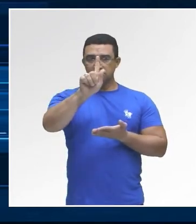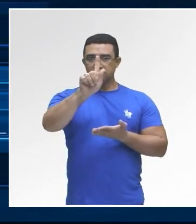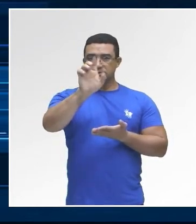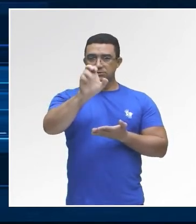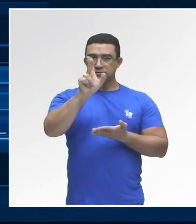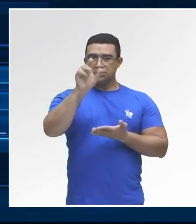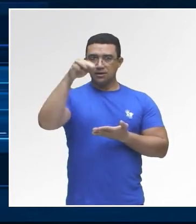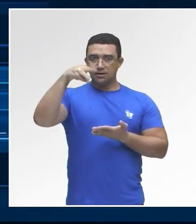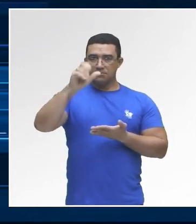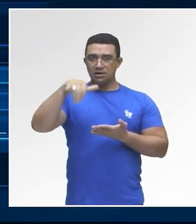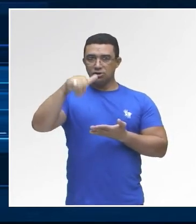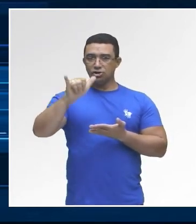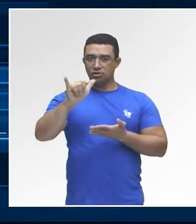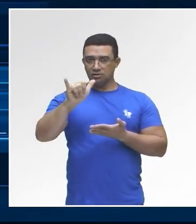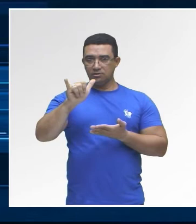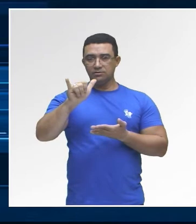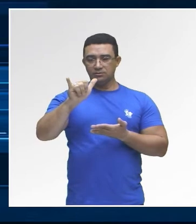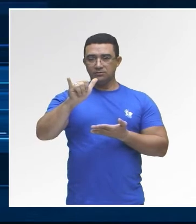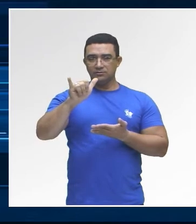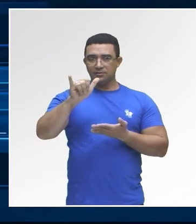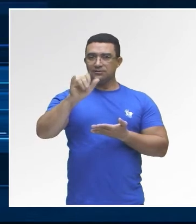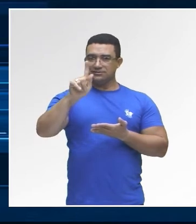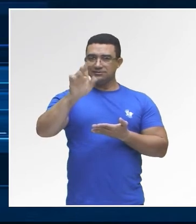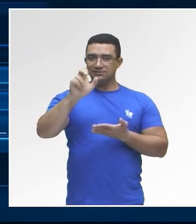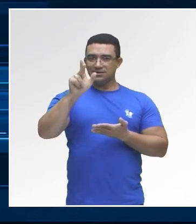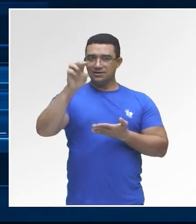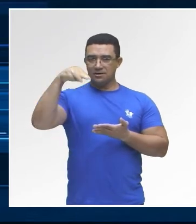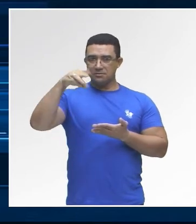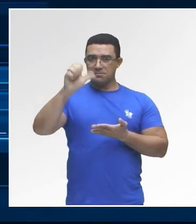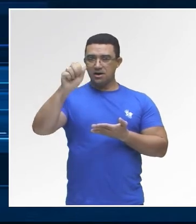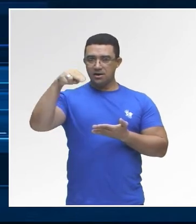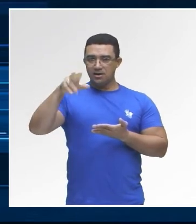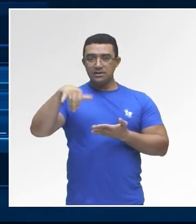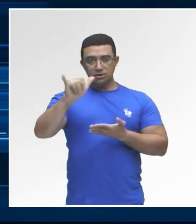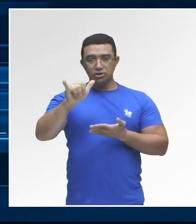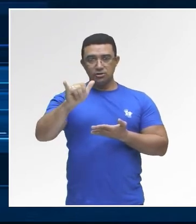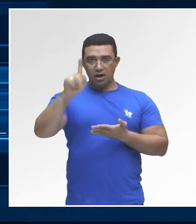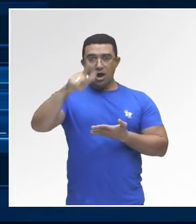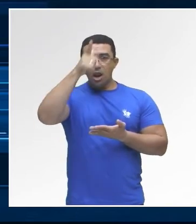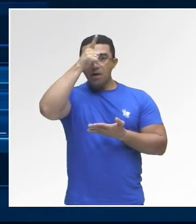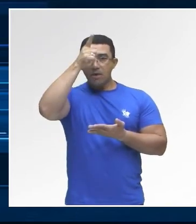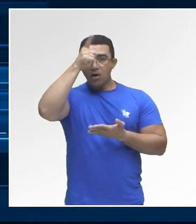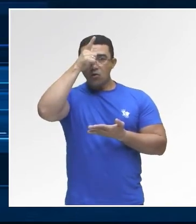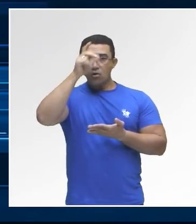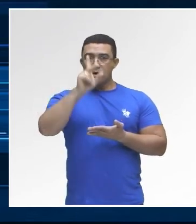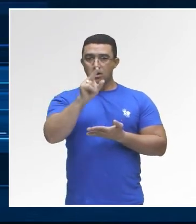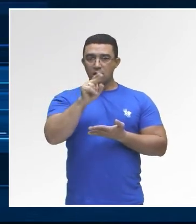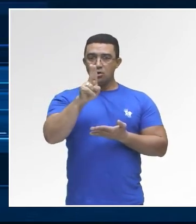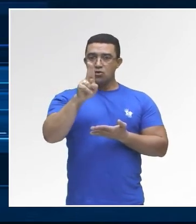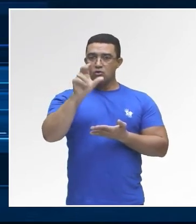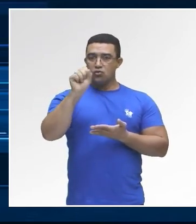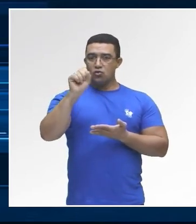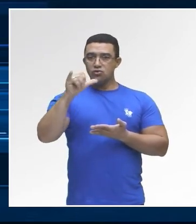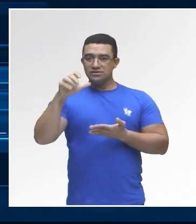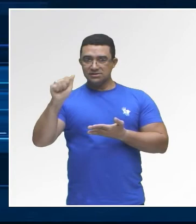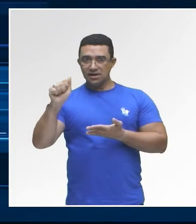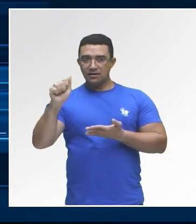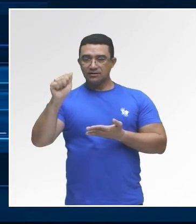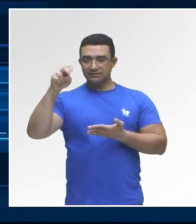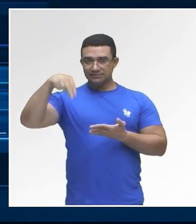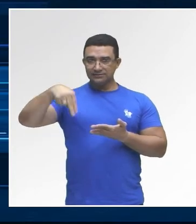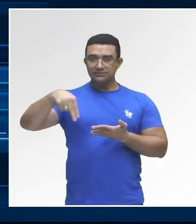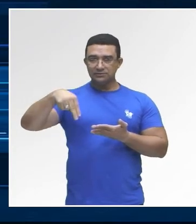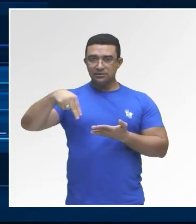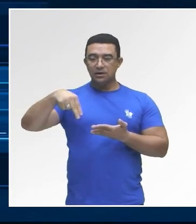Alemanha. Alemão ou alemã. E Russia, Russian. Russia é o país, Rússia.